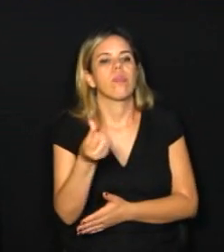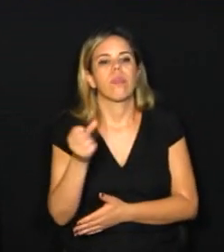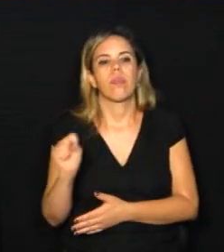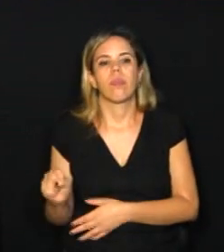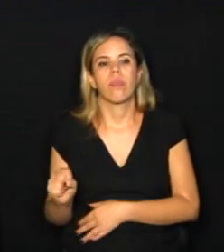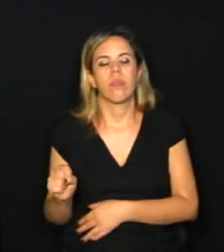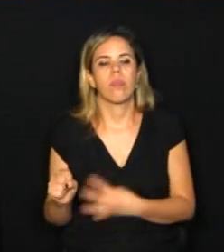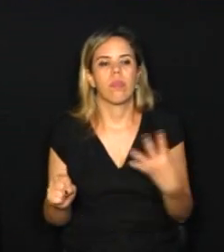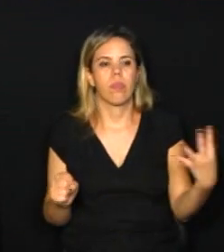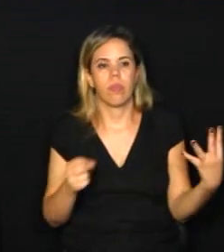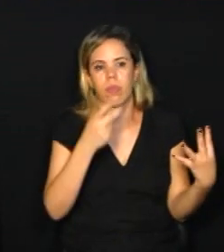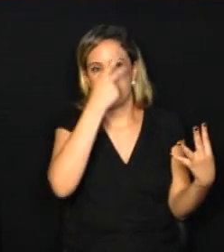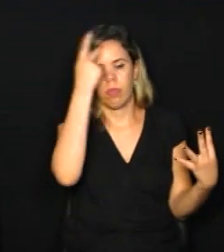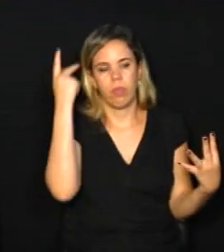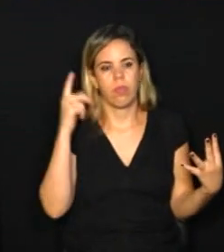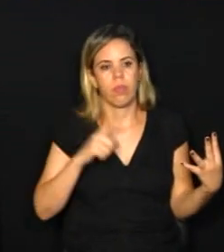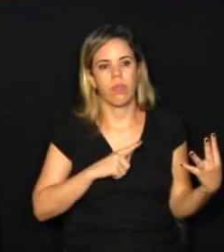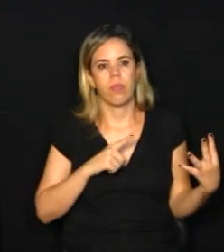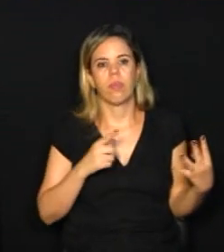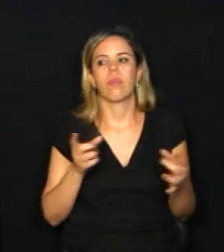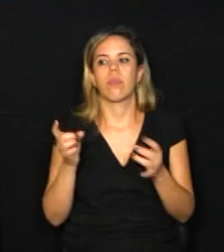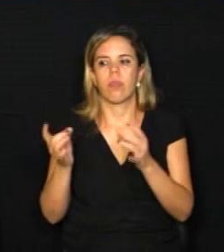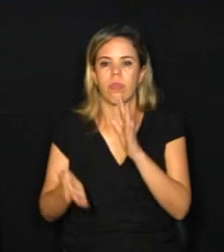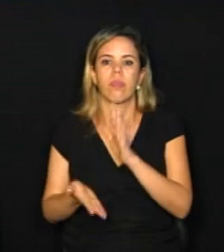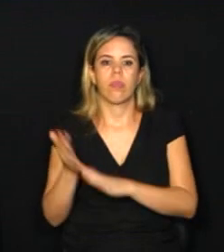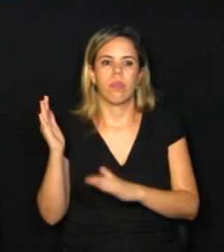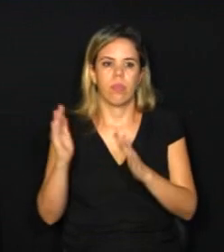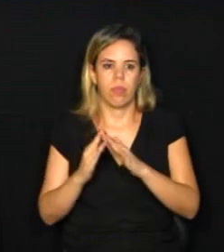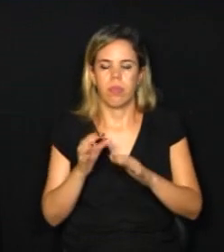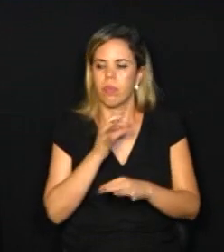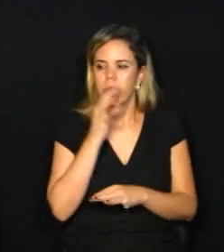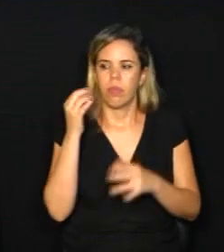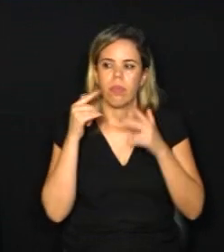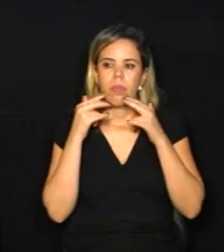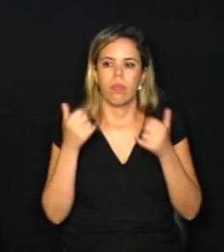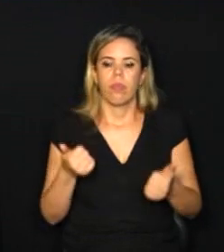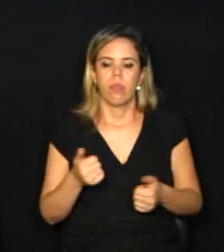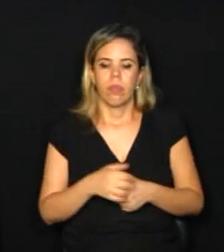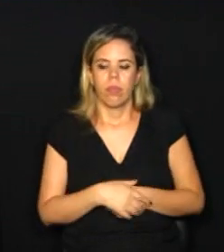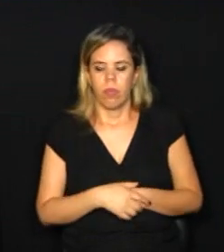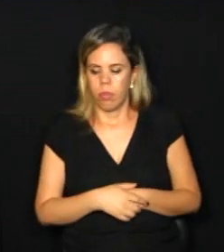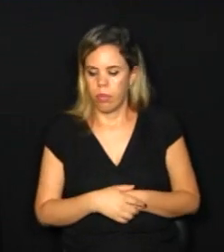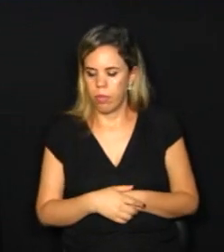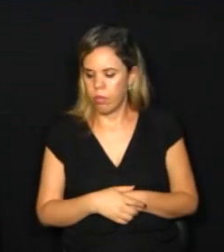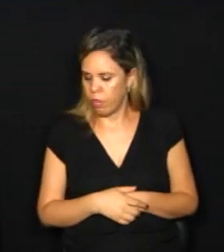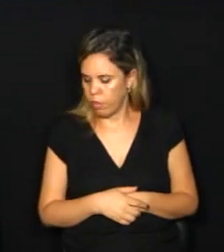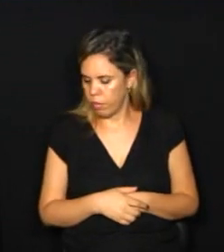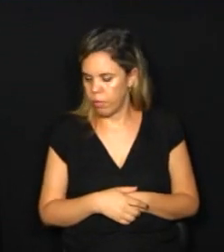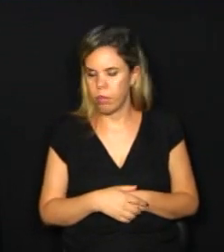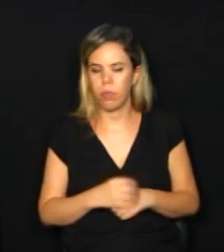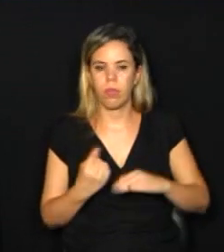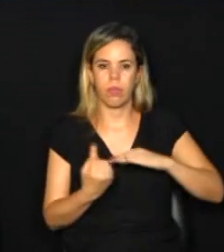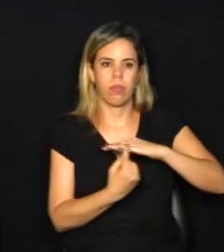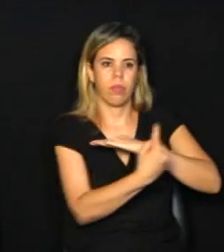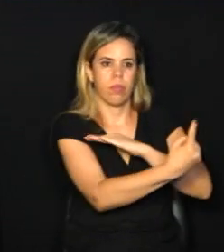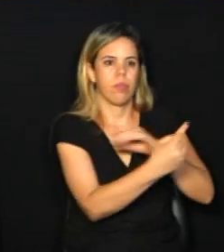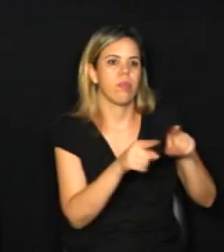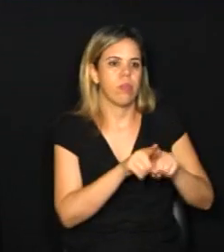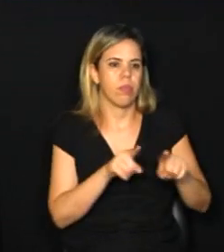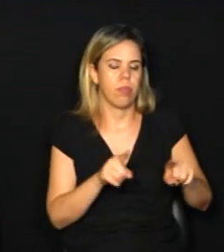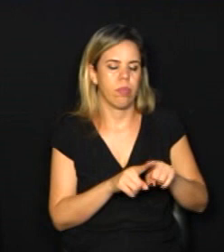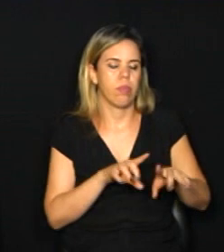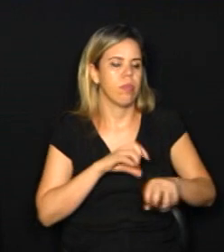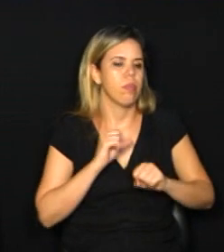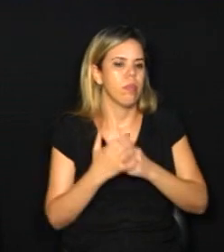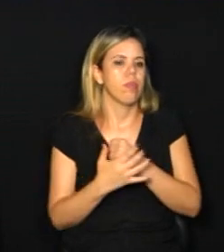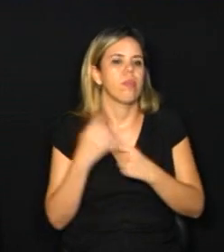168, 4 pessoas tiveram alta, o que é uma boa notícia. E em isolamento domiciliar, que é um número que